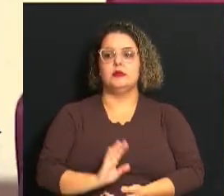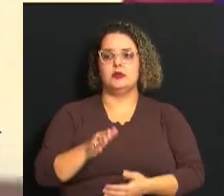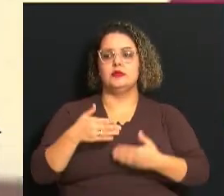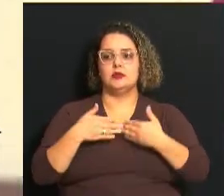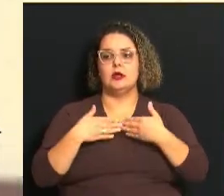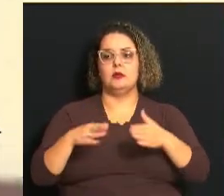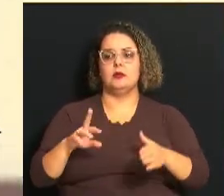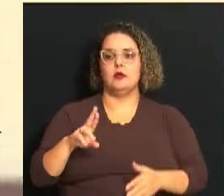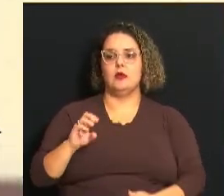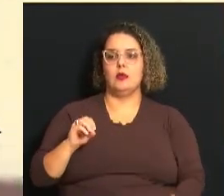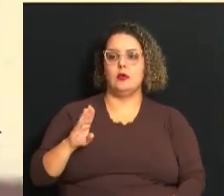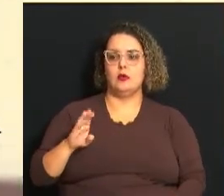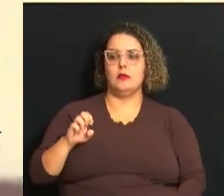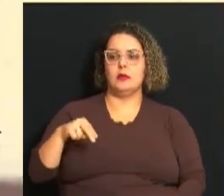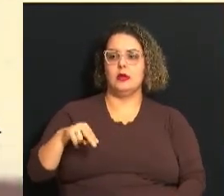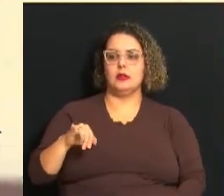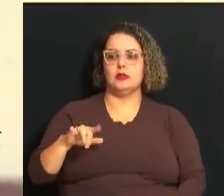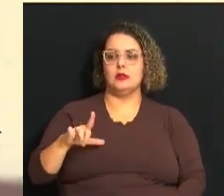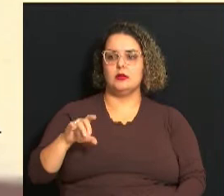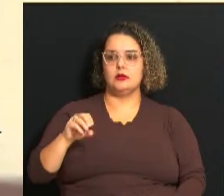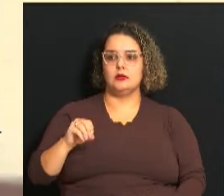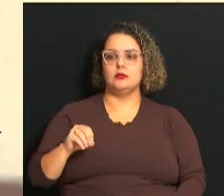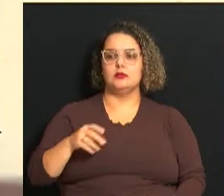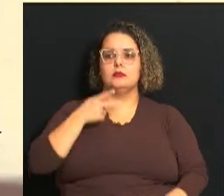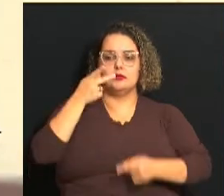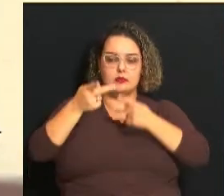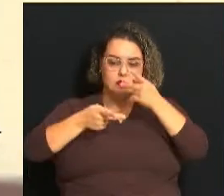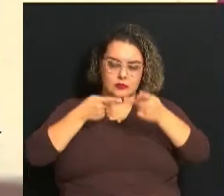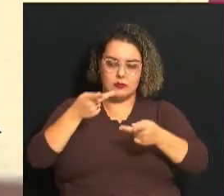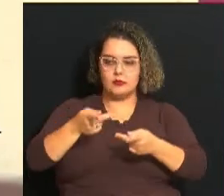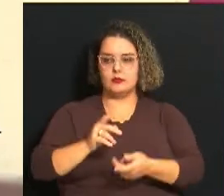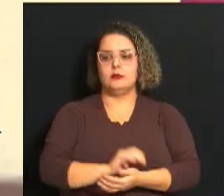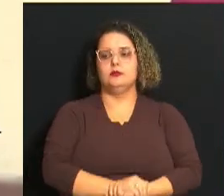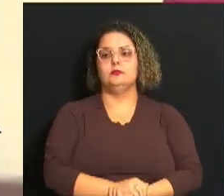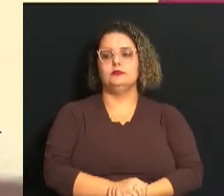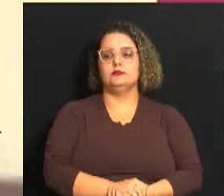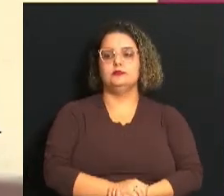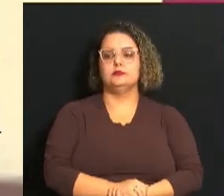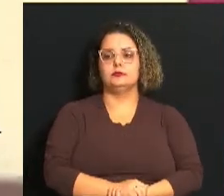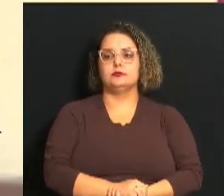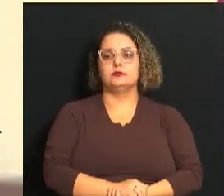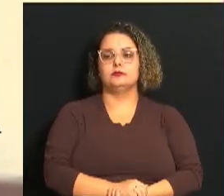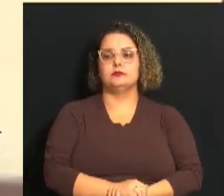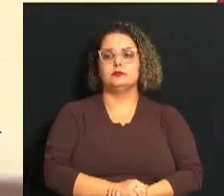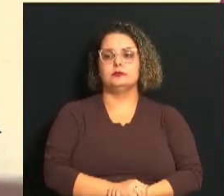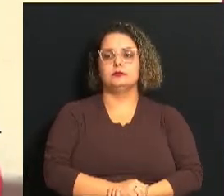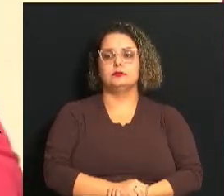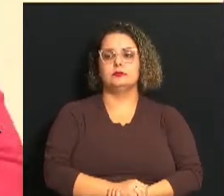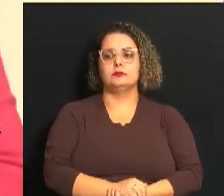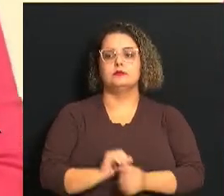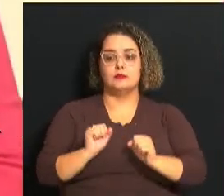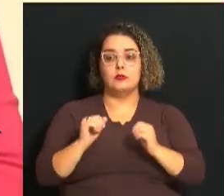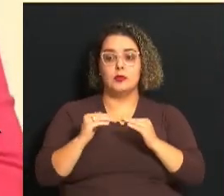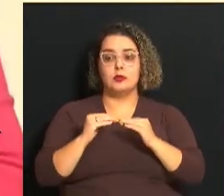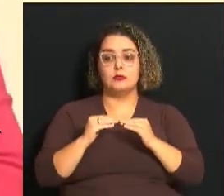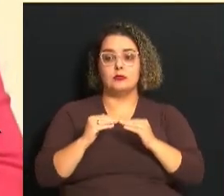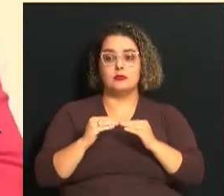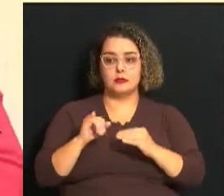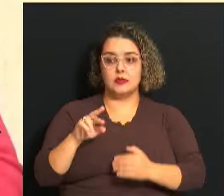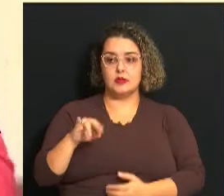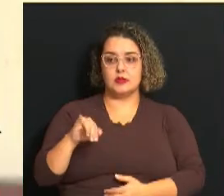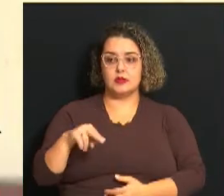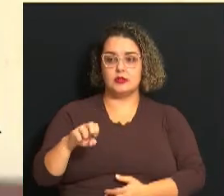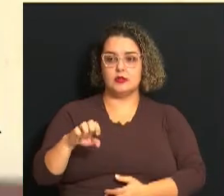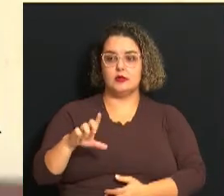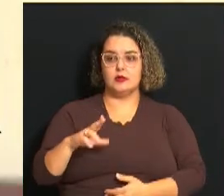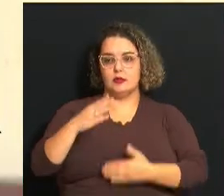robenildo se for o caso também Romildo está de fazer alguma coisa consideração é isso pode ser então posso passar ele dá para você